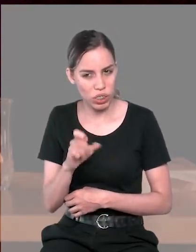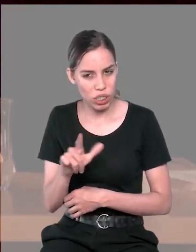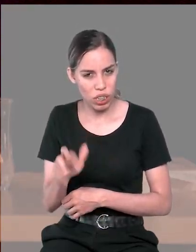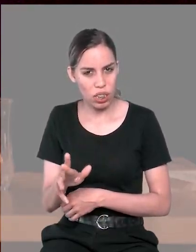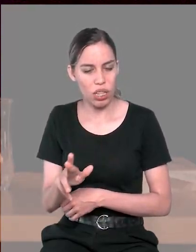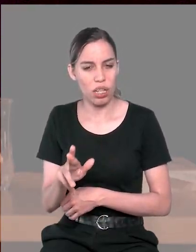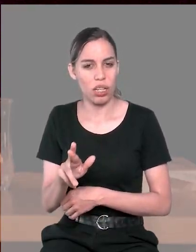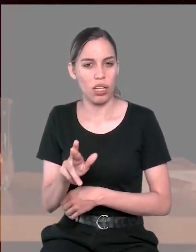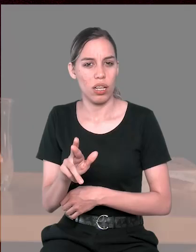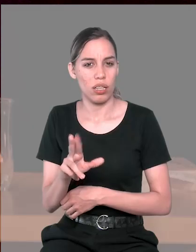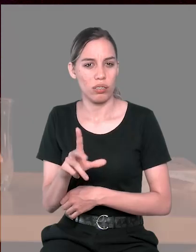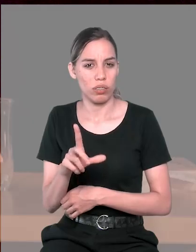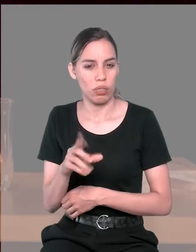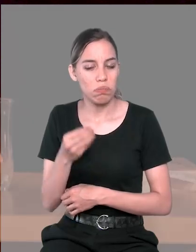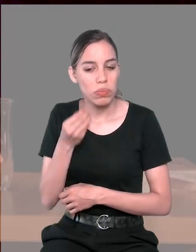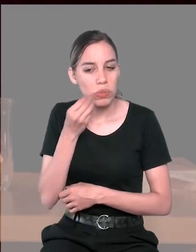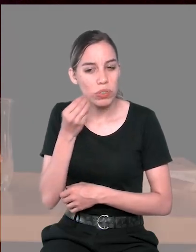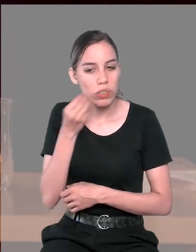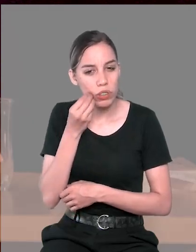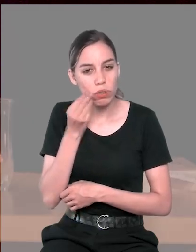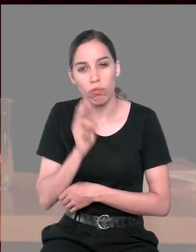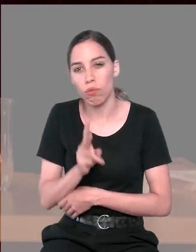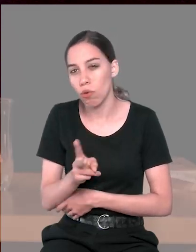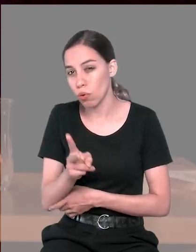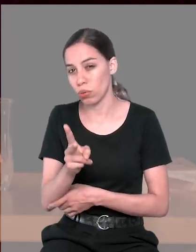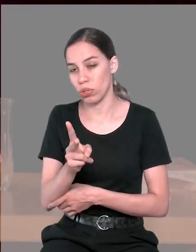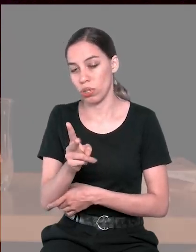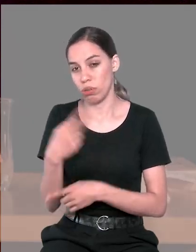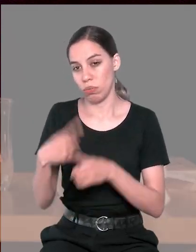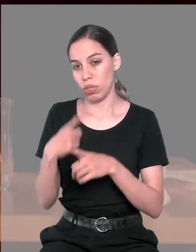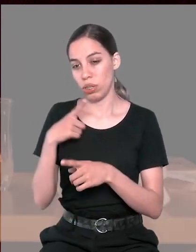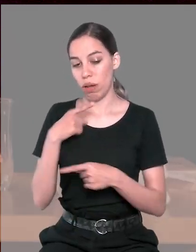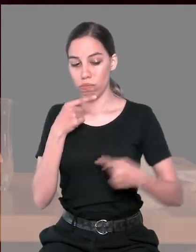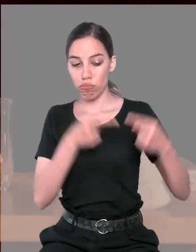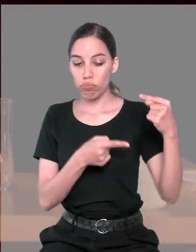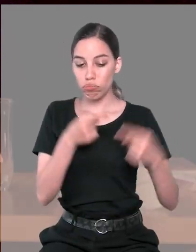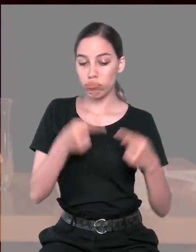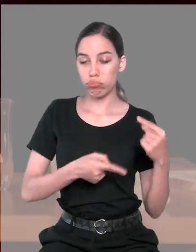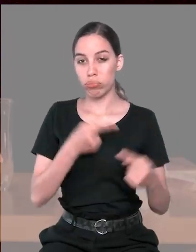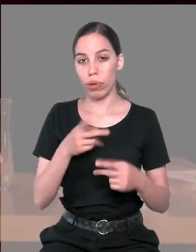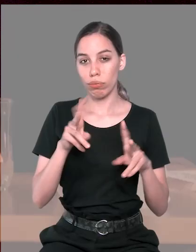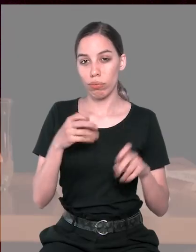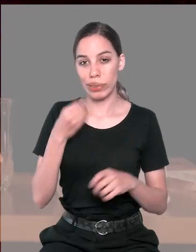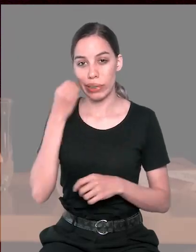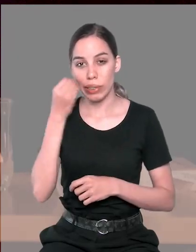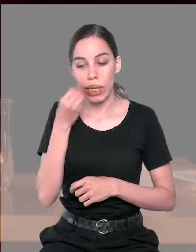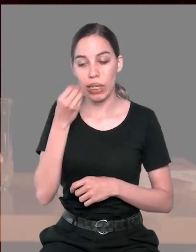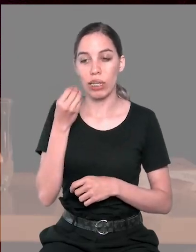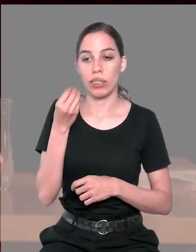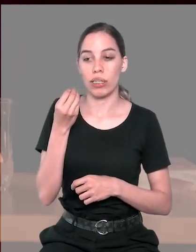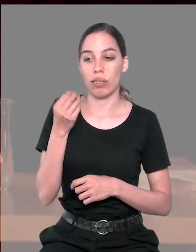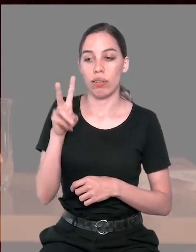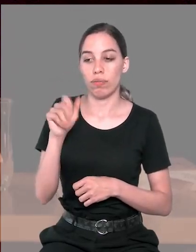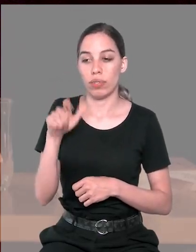tem muito a ver, né? O Bachelard é uma tentativa de continuar, porque teve um grande debate sobre a experiência do